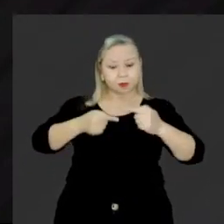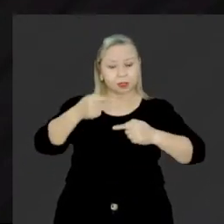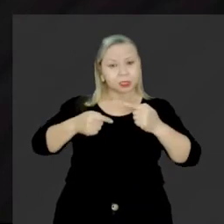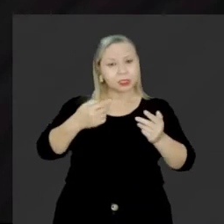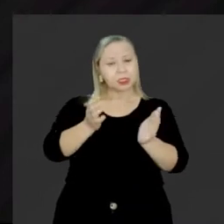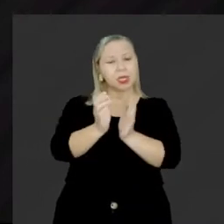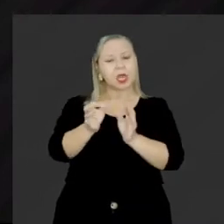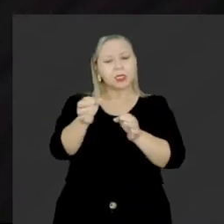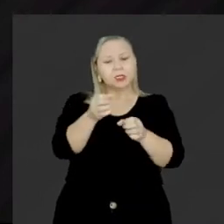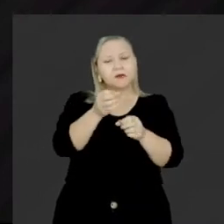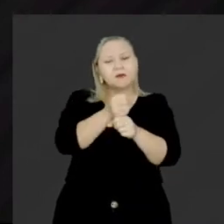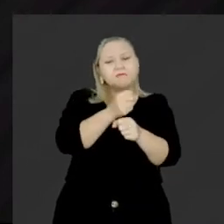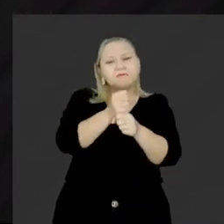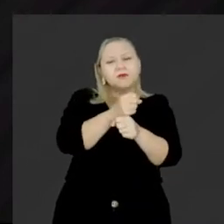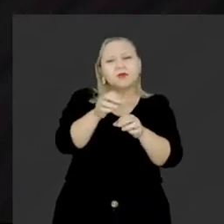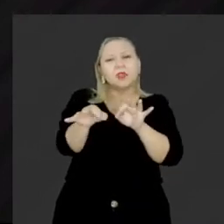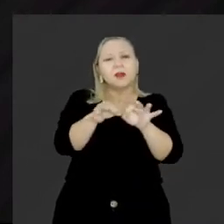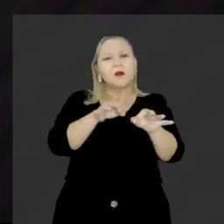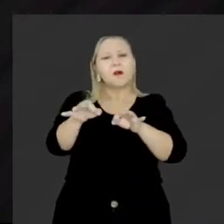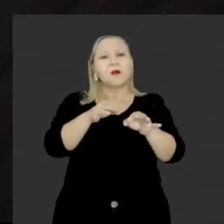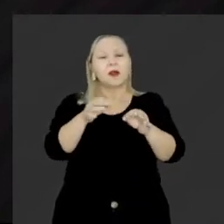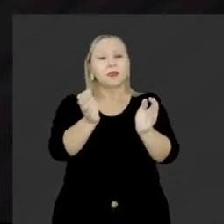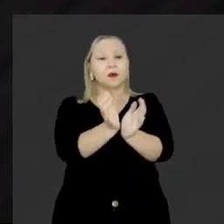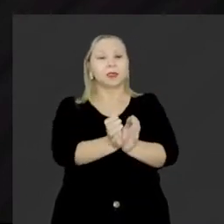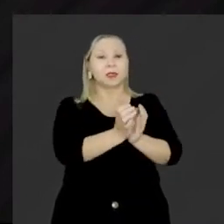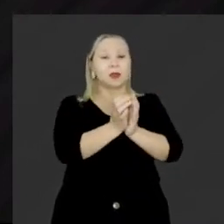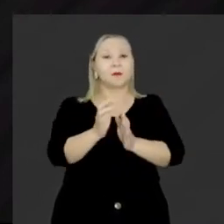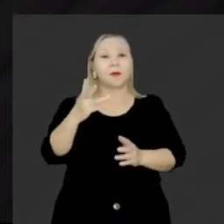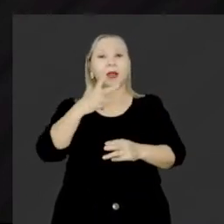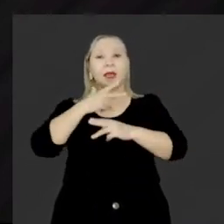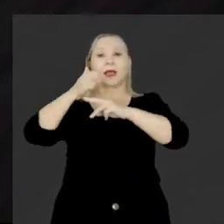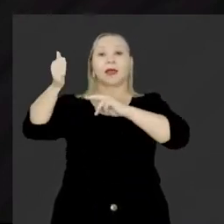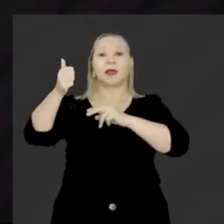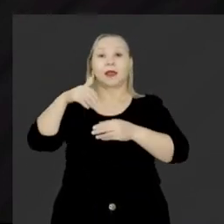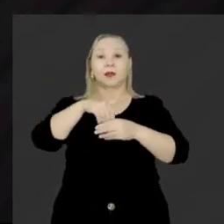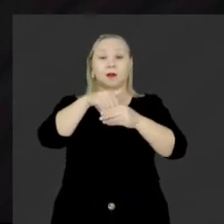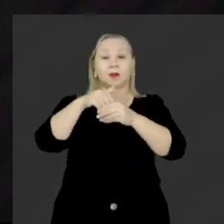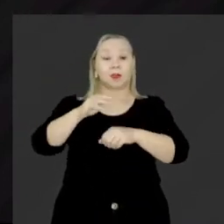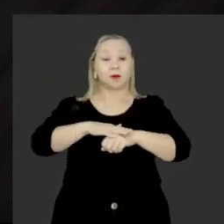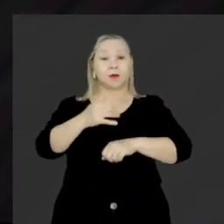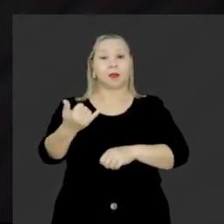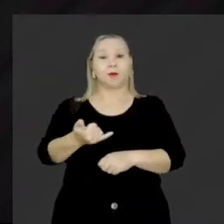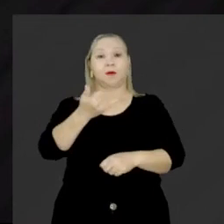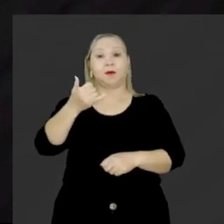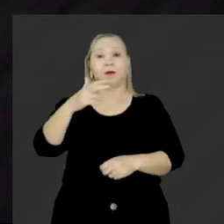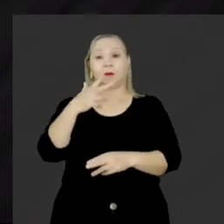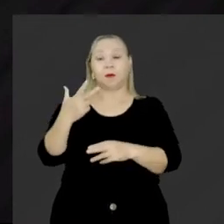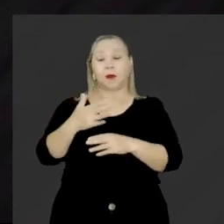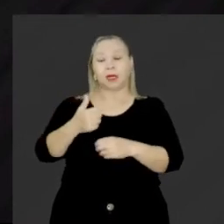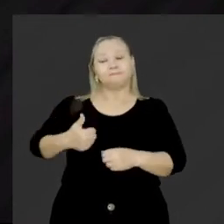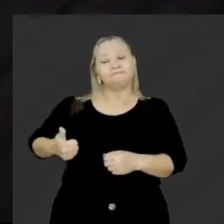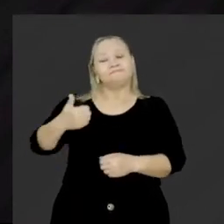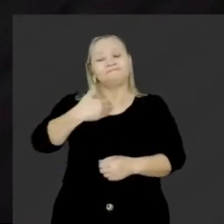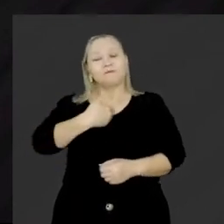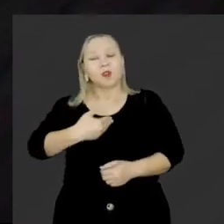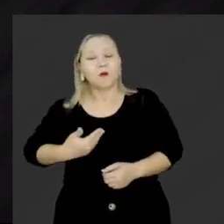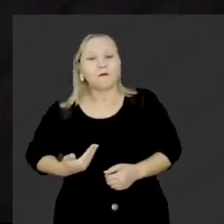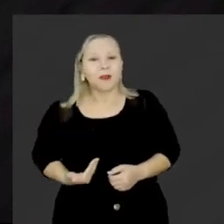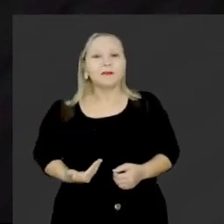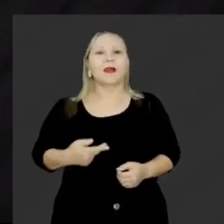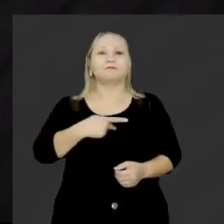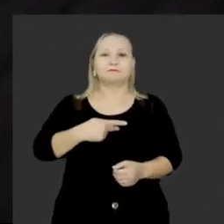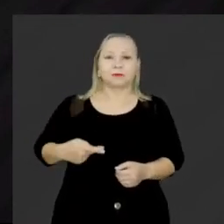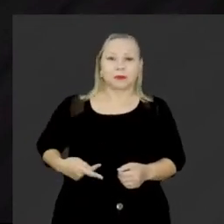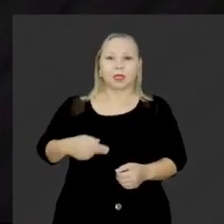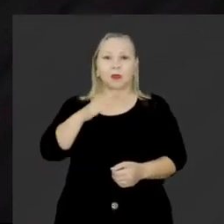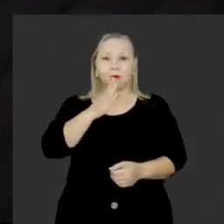país que tem 14 milhões de desempregados, um país que tem 19 milhões de pessoas passando fome, mais 116 milhões com